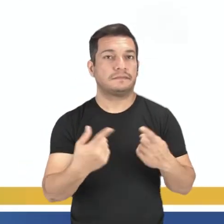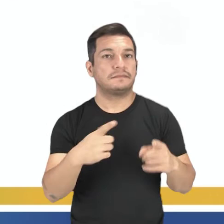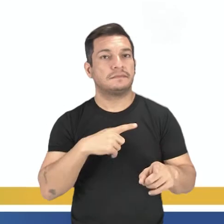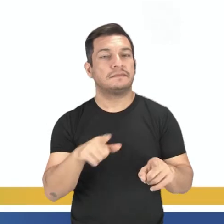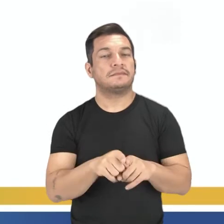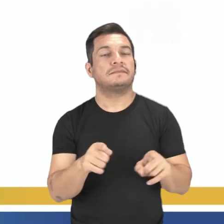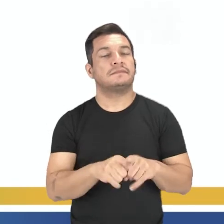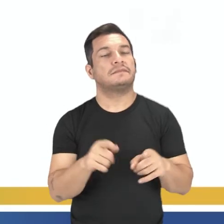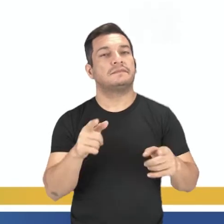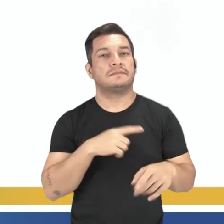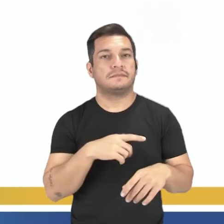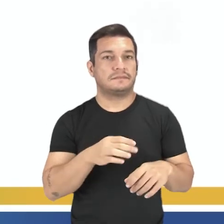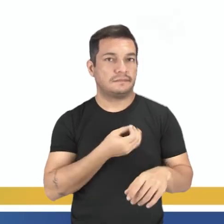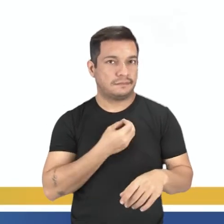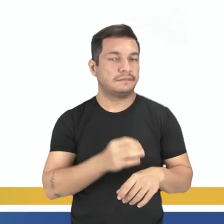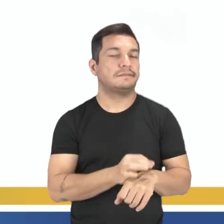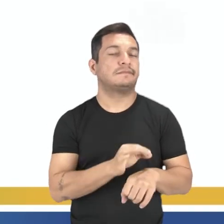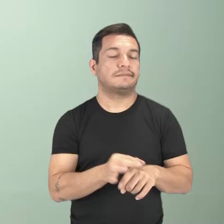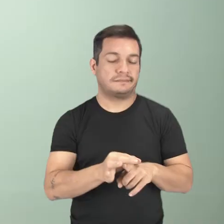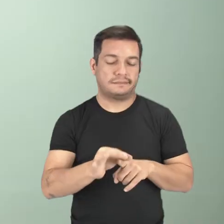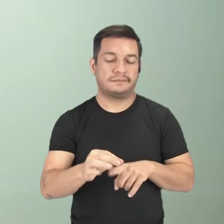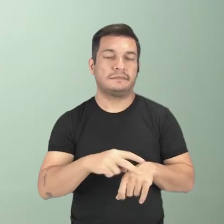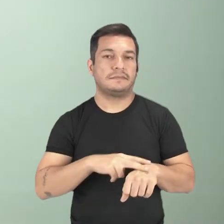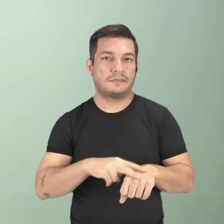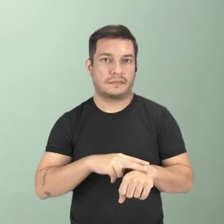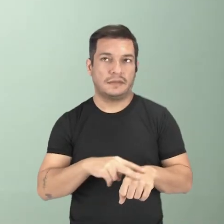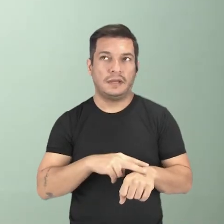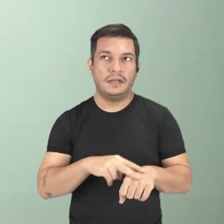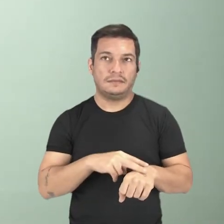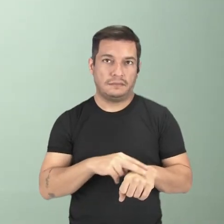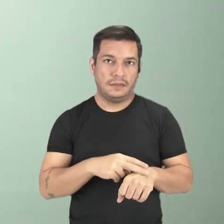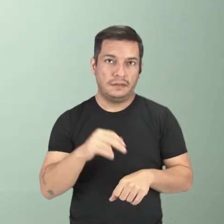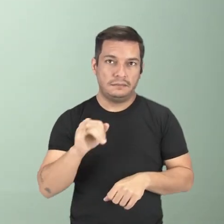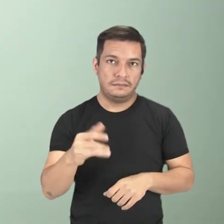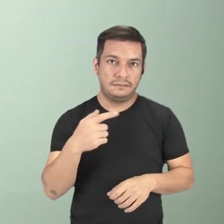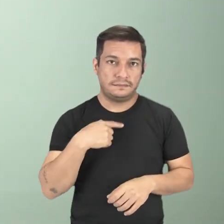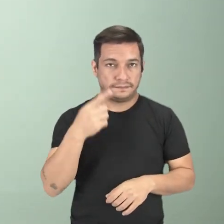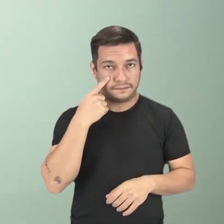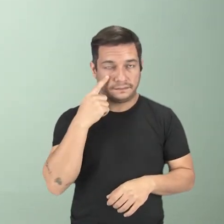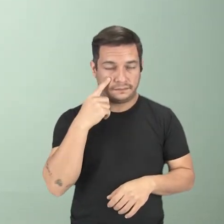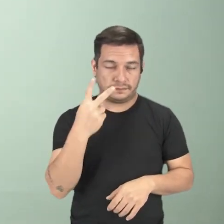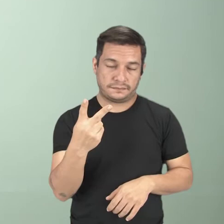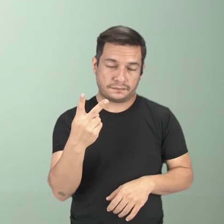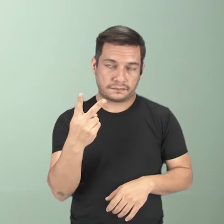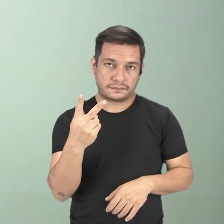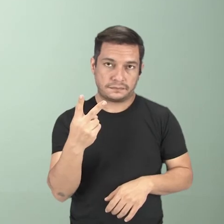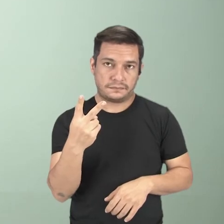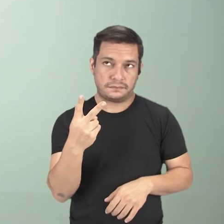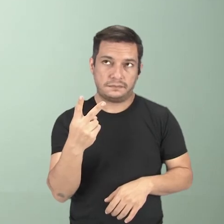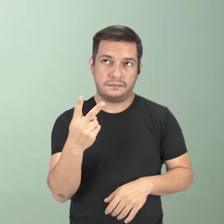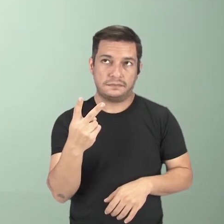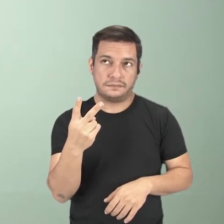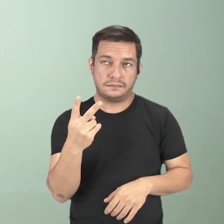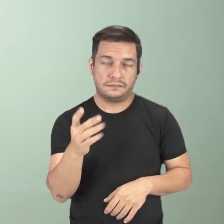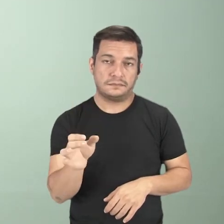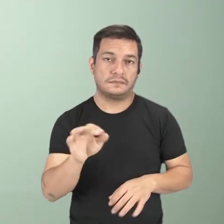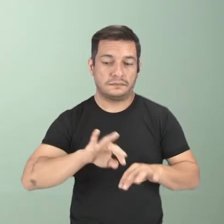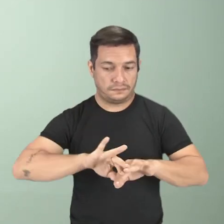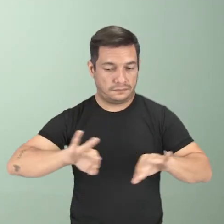a presença de ervilhas verdes. Ora, se então ele pegou dois organismos